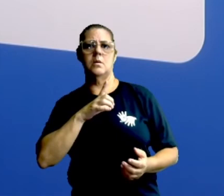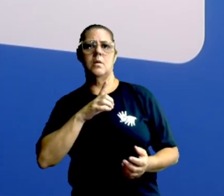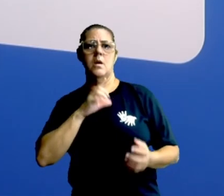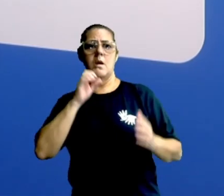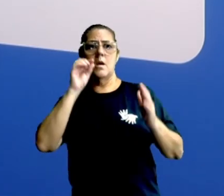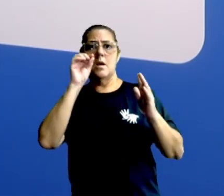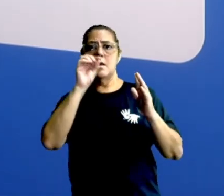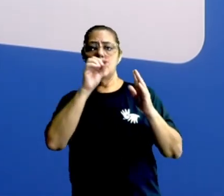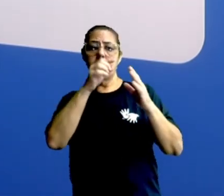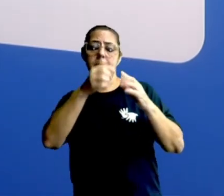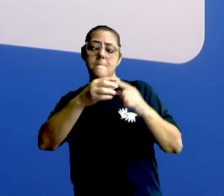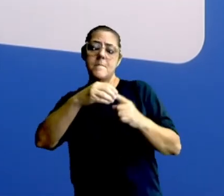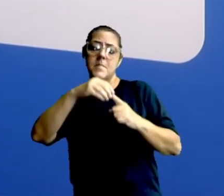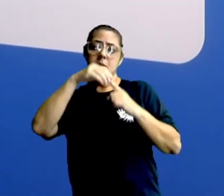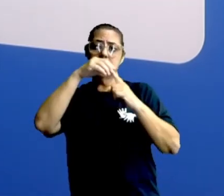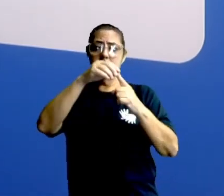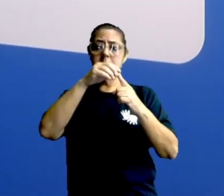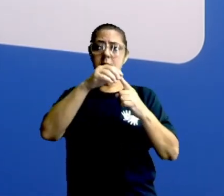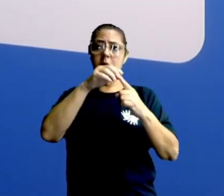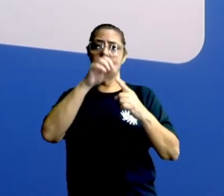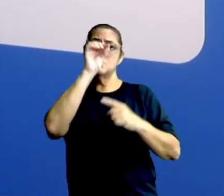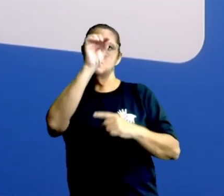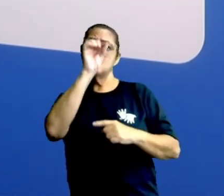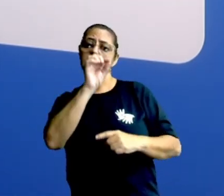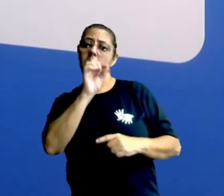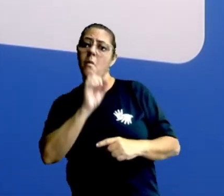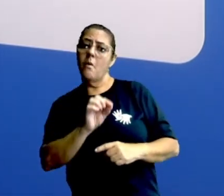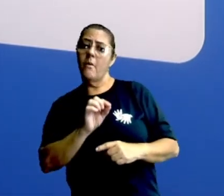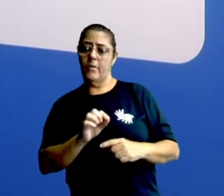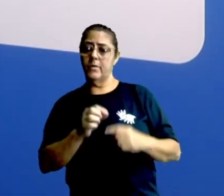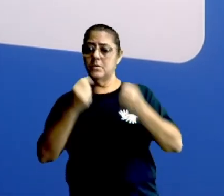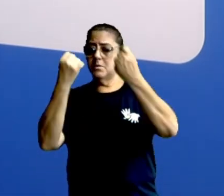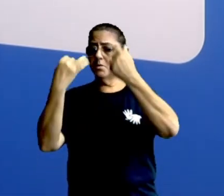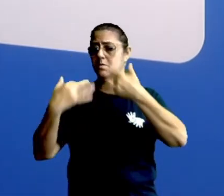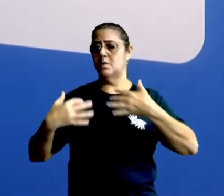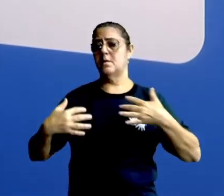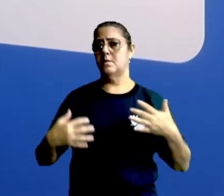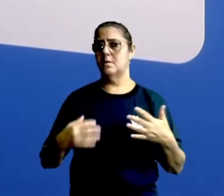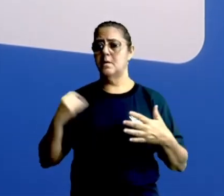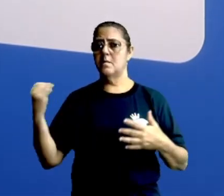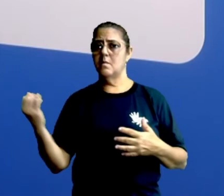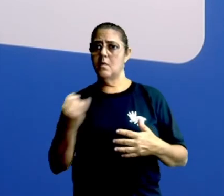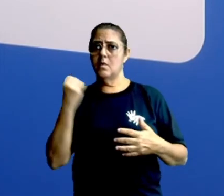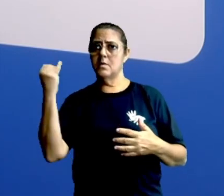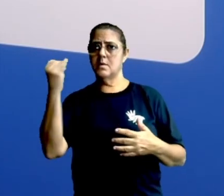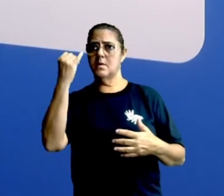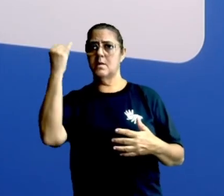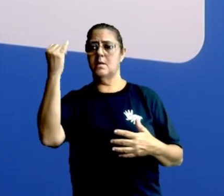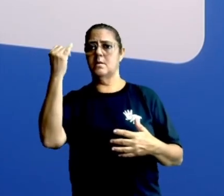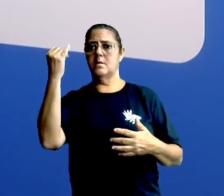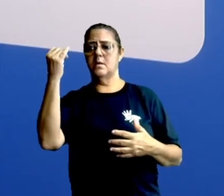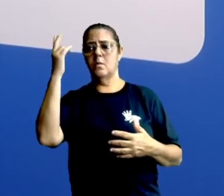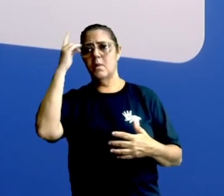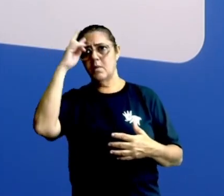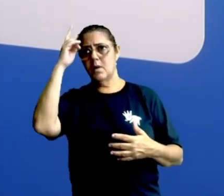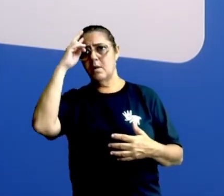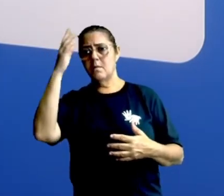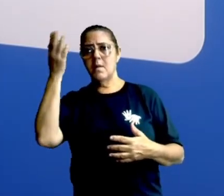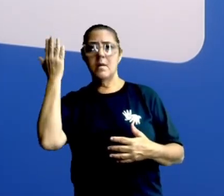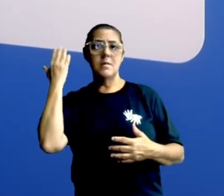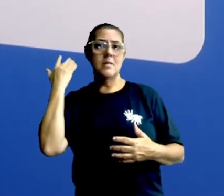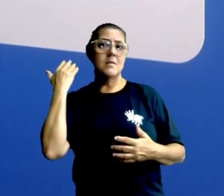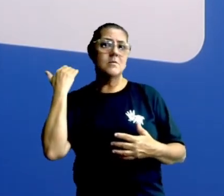pontos a gente vai observar na nossa riqueza e em como é importante a gente resgatar isso